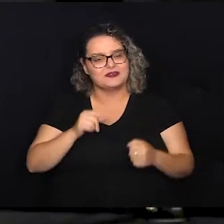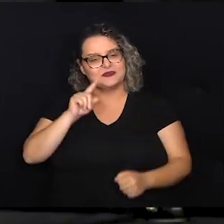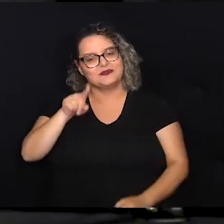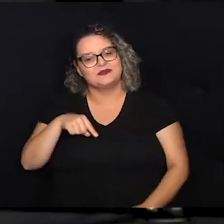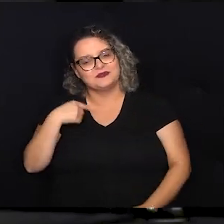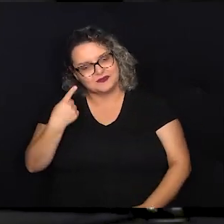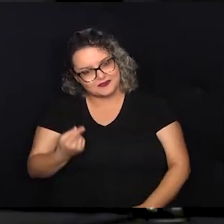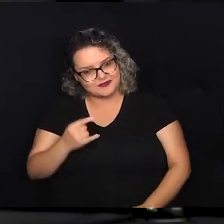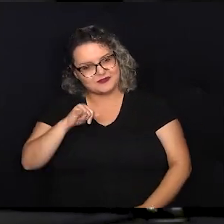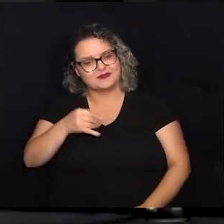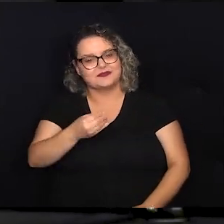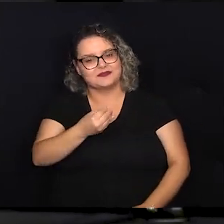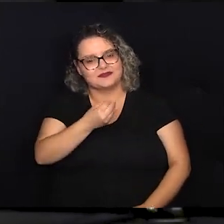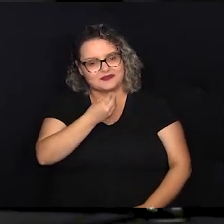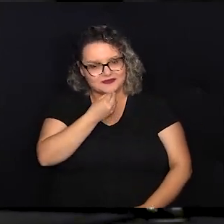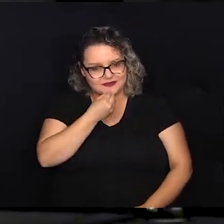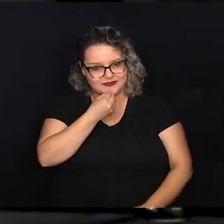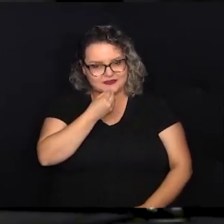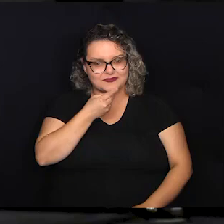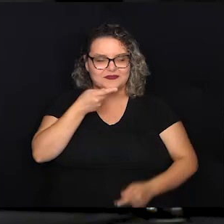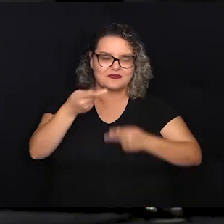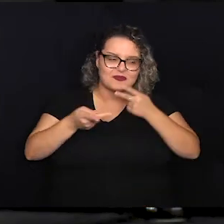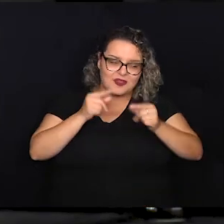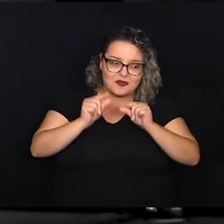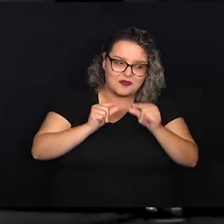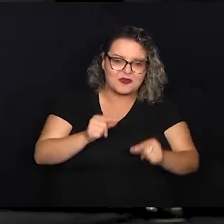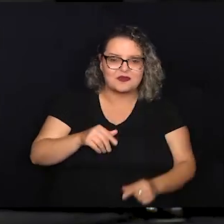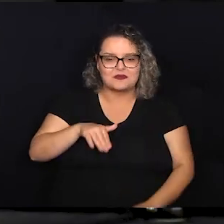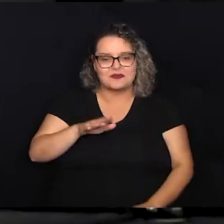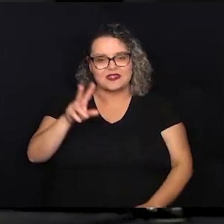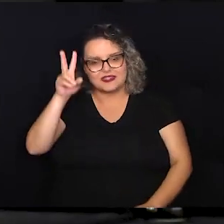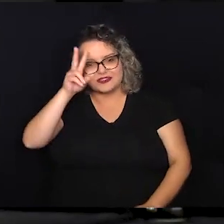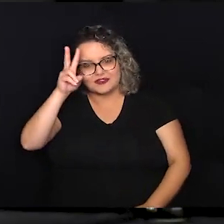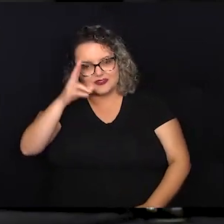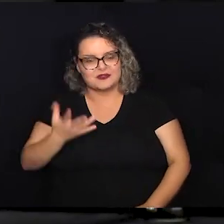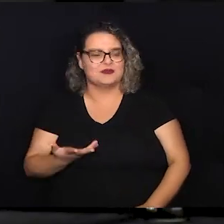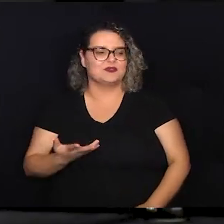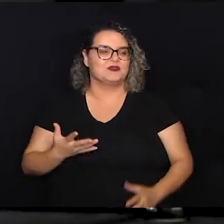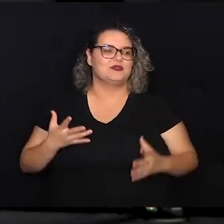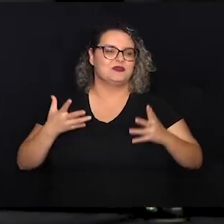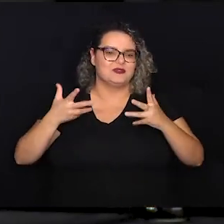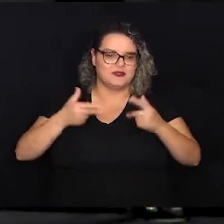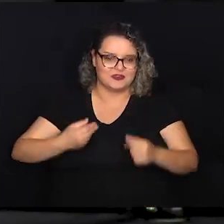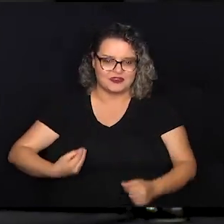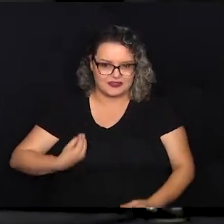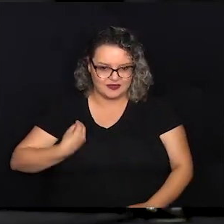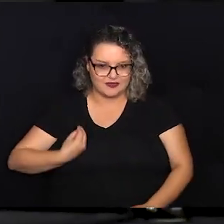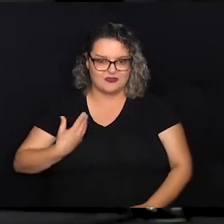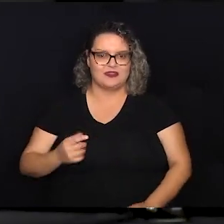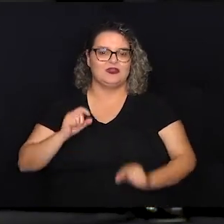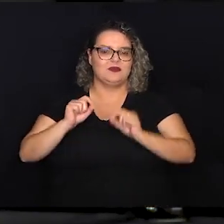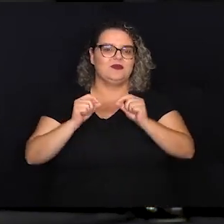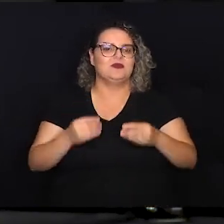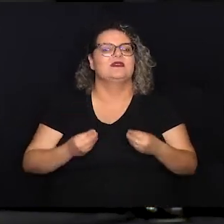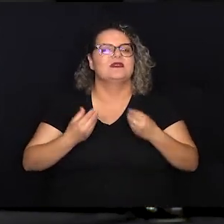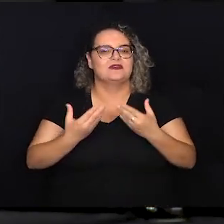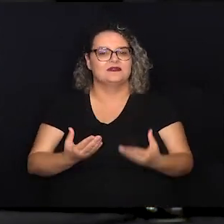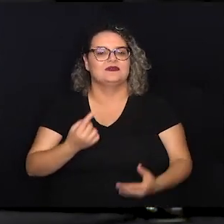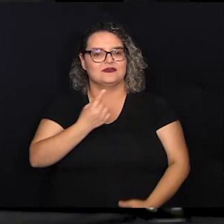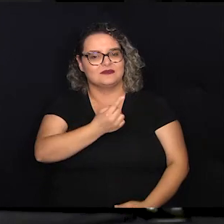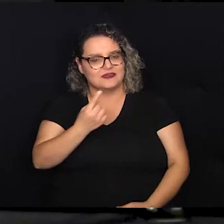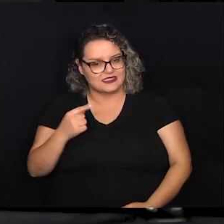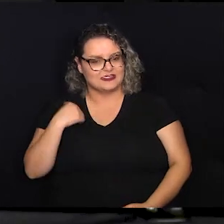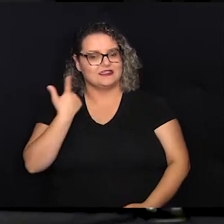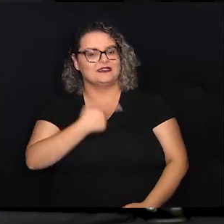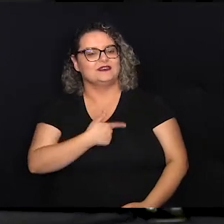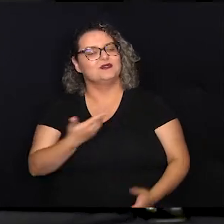para uma próxima oportunidade para você contar um pouquinho mais, falar um pouquinho de toda essa sua vivência, o que você pode trazer para